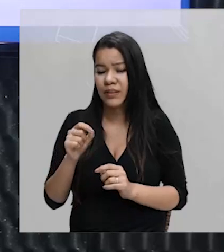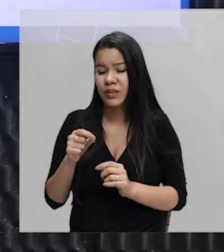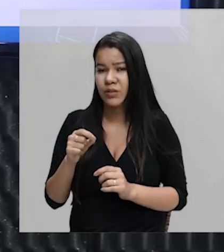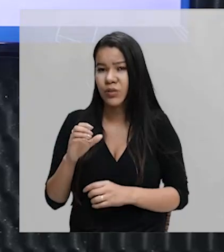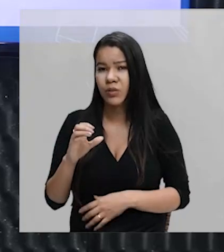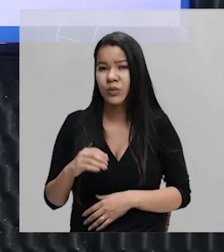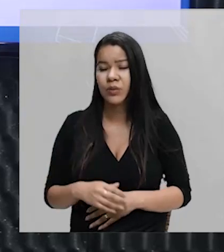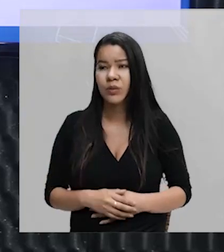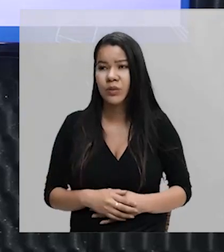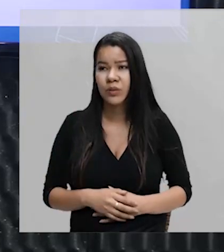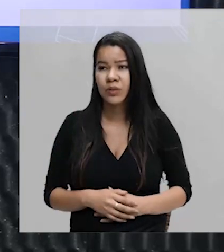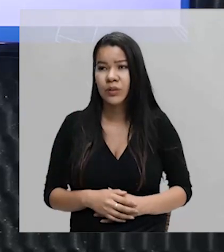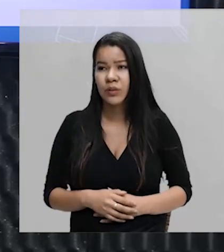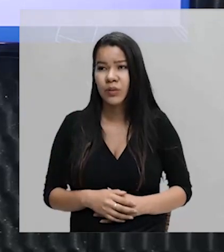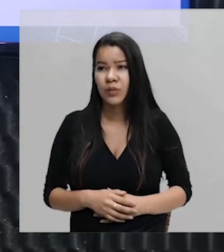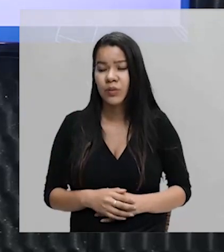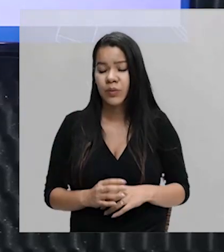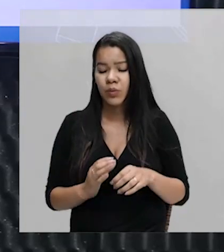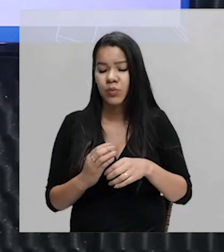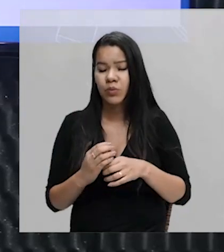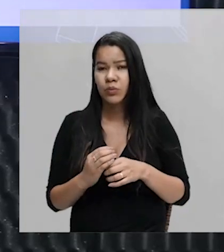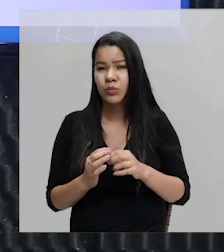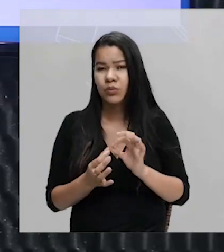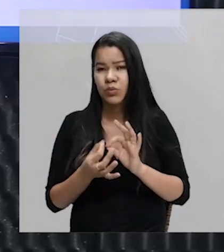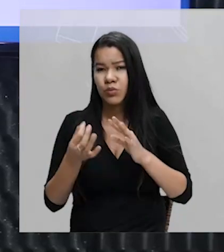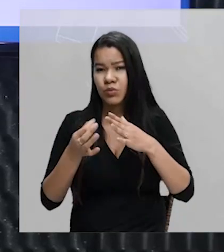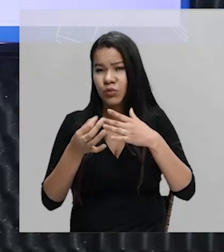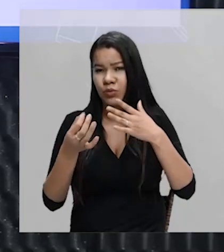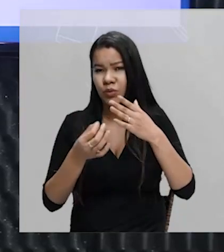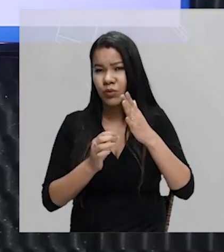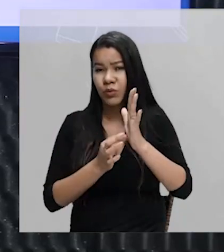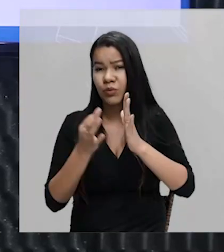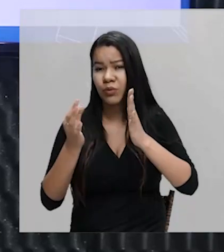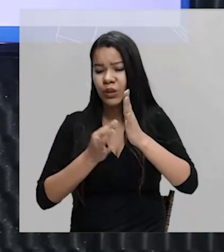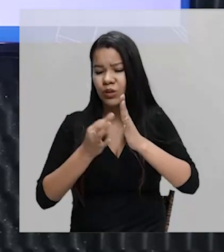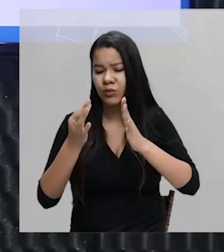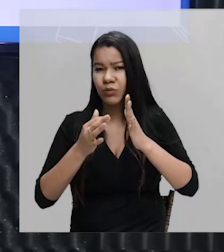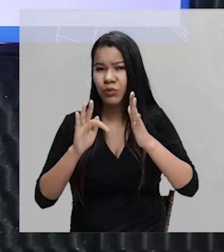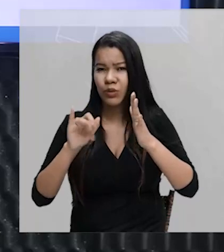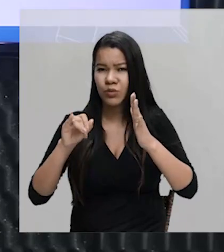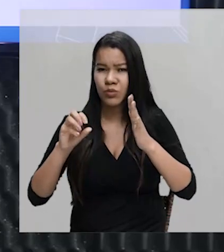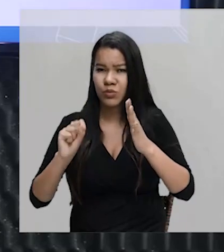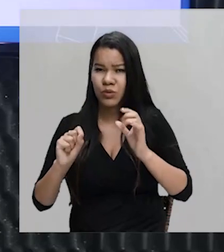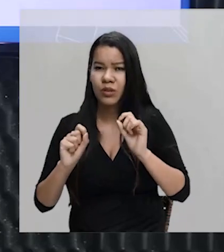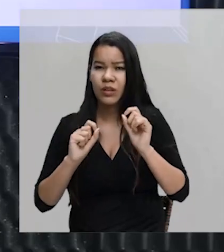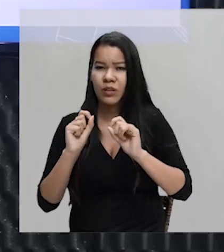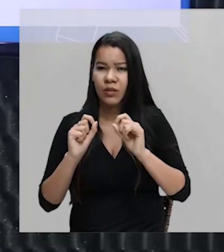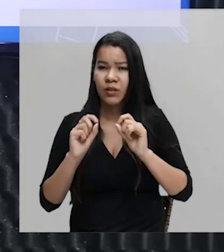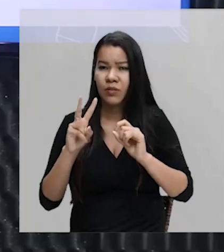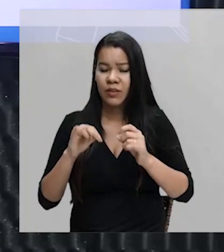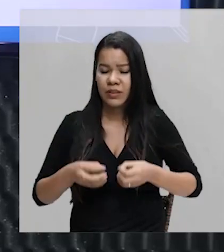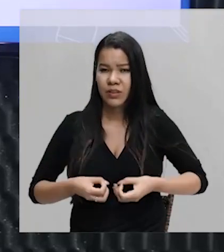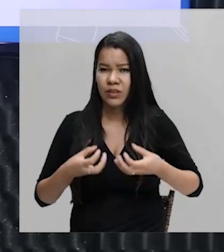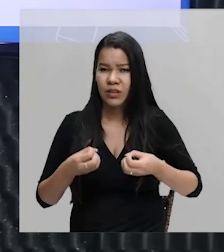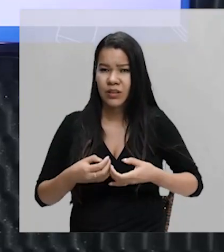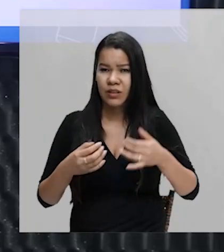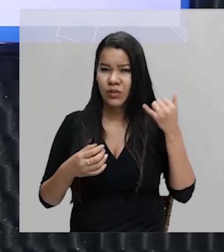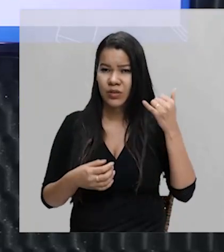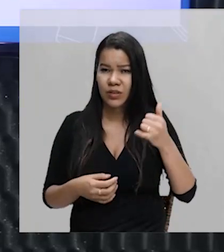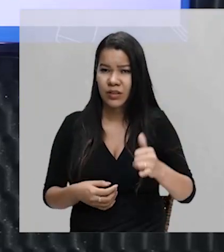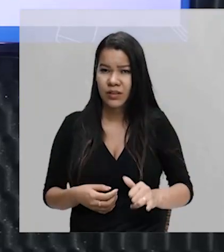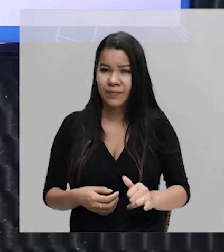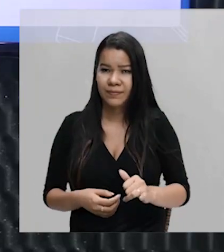condutores, né, que são os fios que ficam ali naquelas bobinas próximo, é ali que vai ser gerada a corrente elétrica